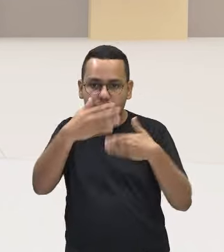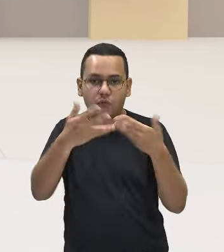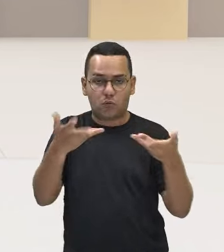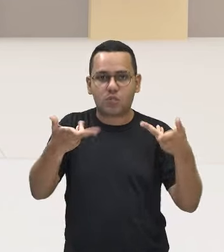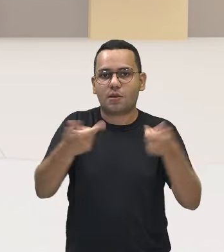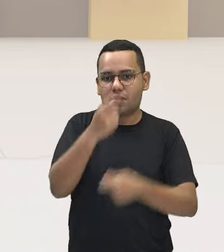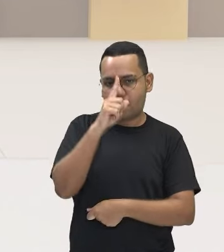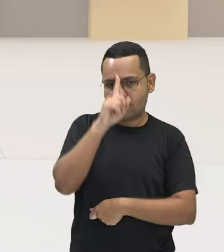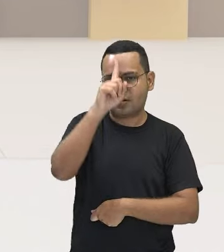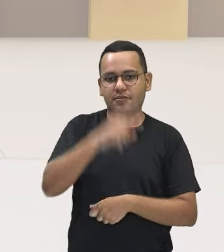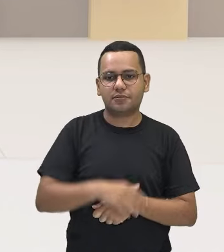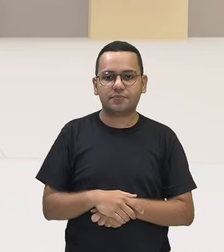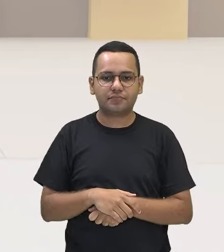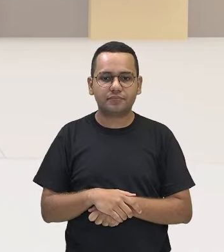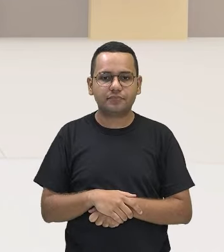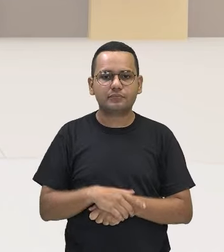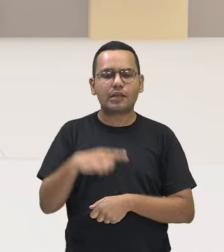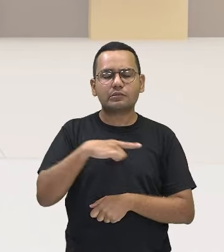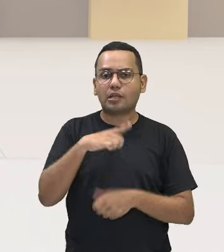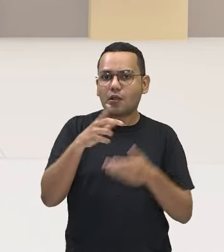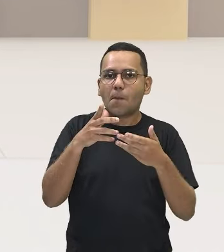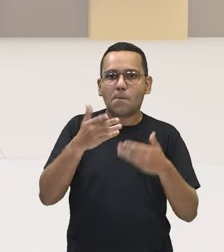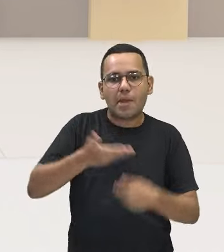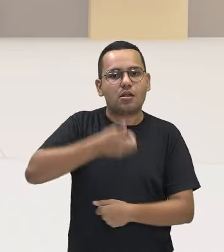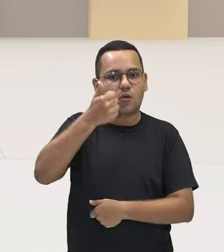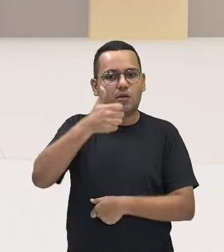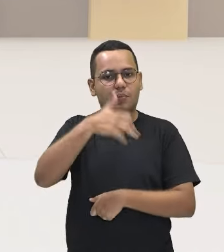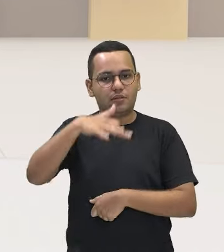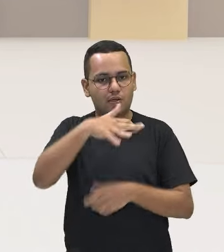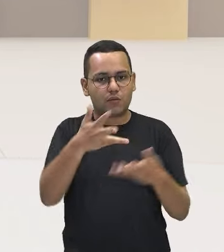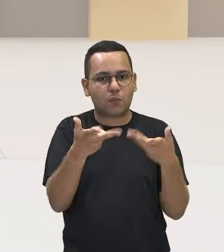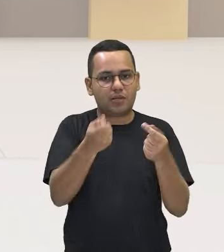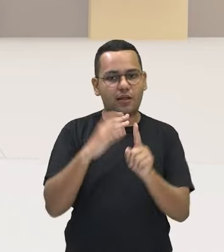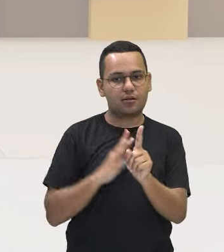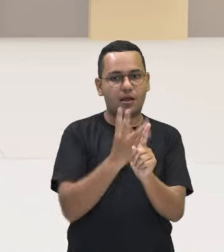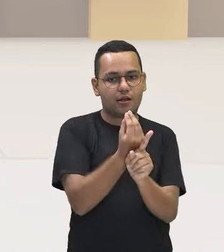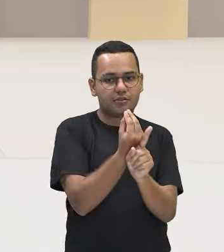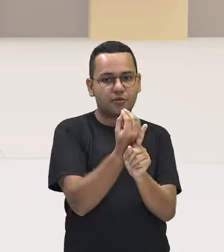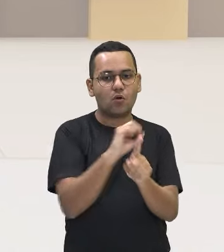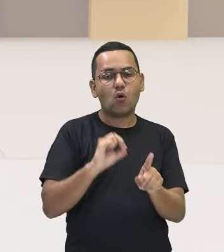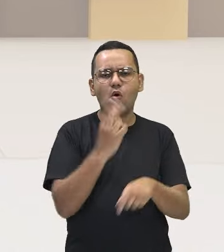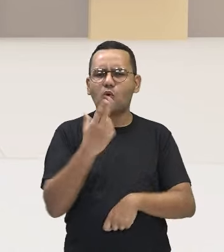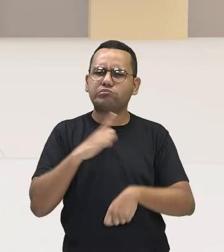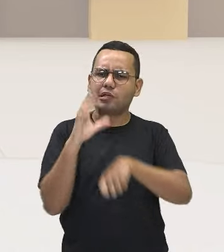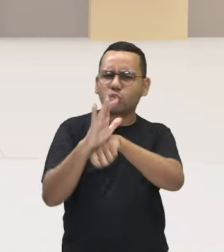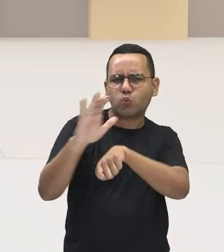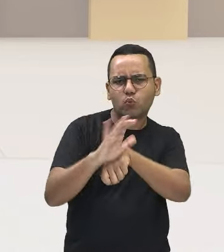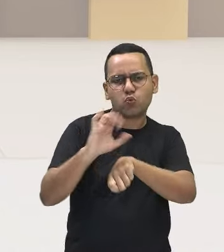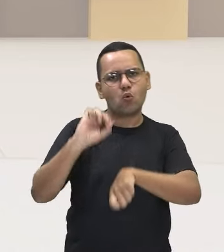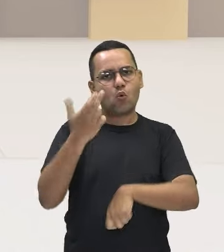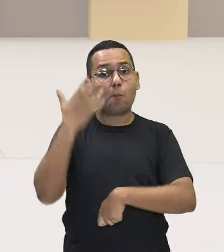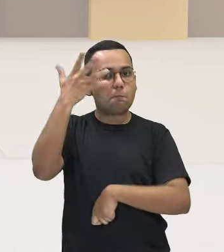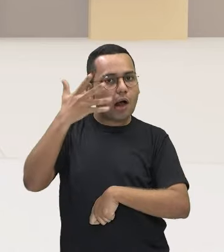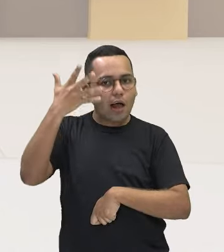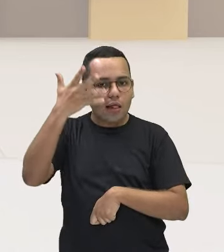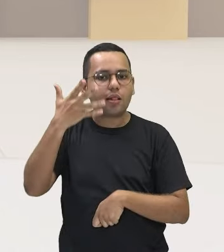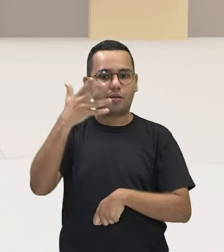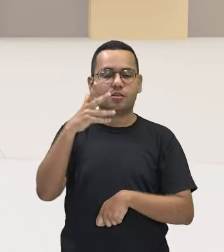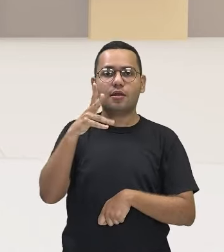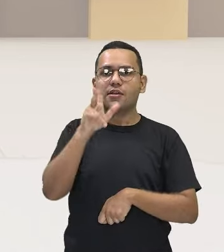né? Aprimore suas habilidades artísticas ou considere cursos, né, workshops para